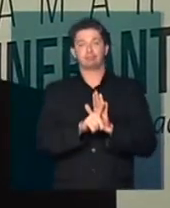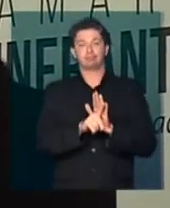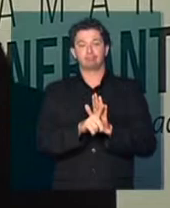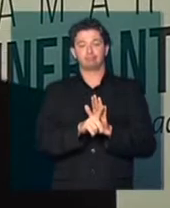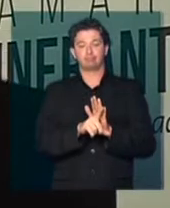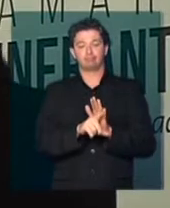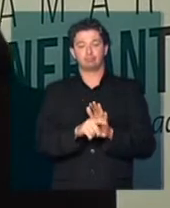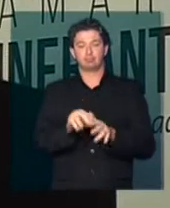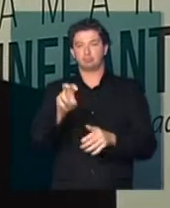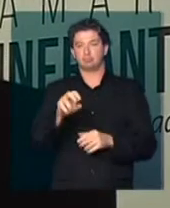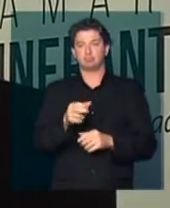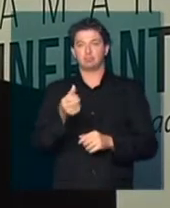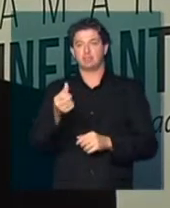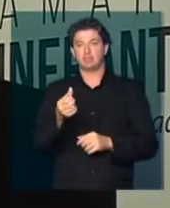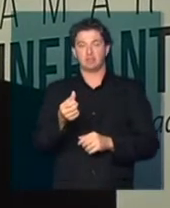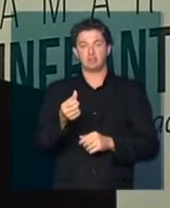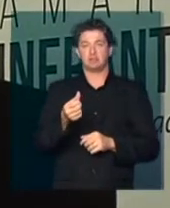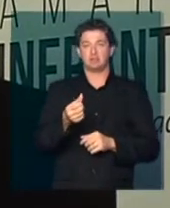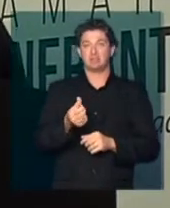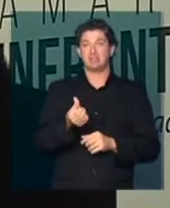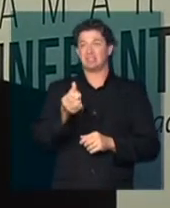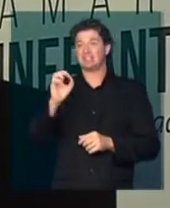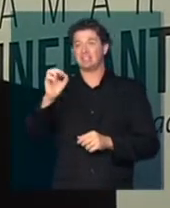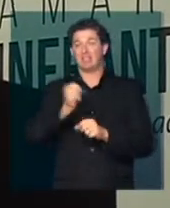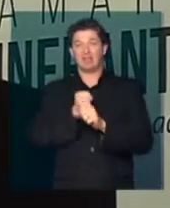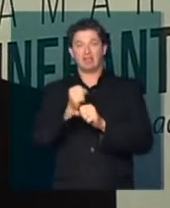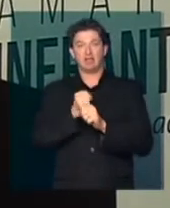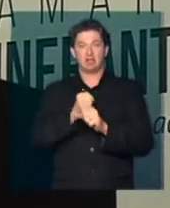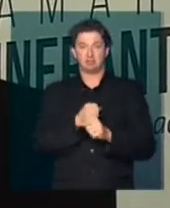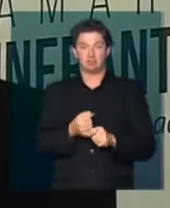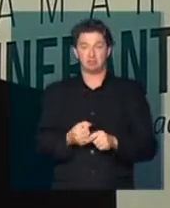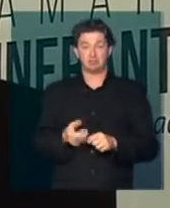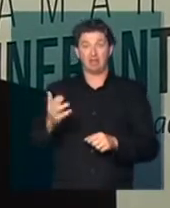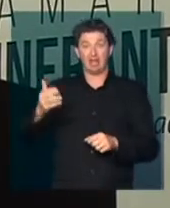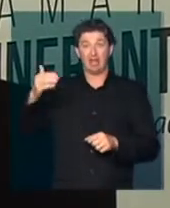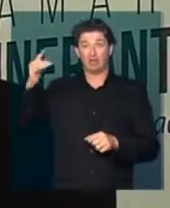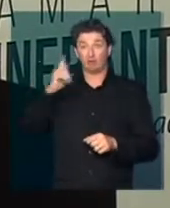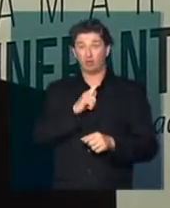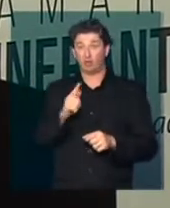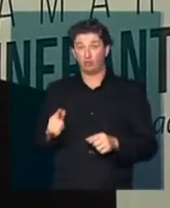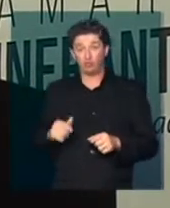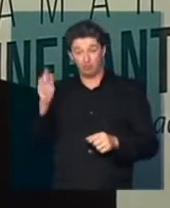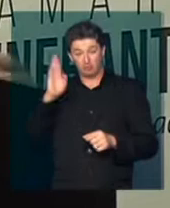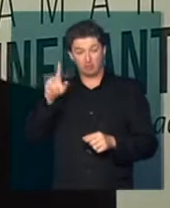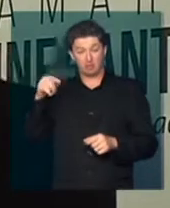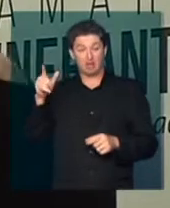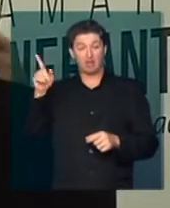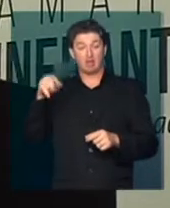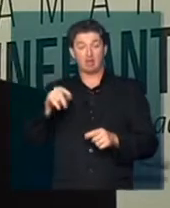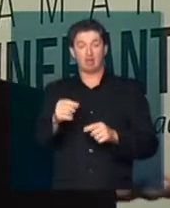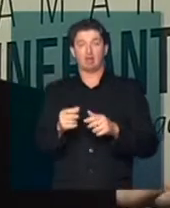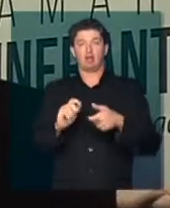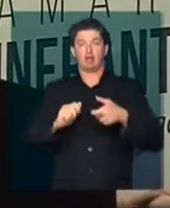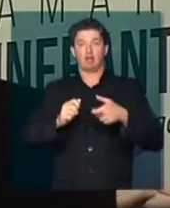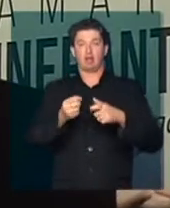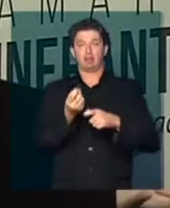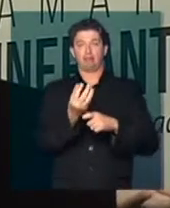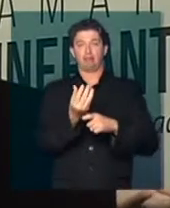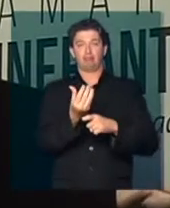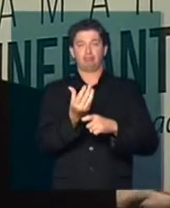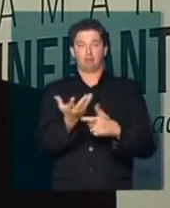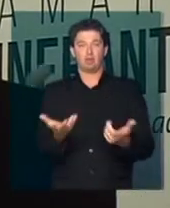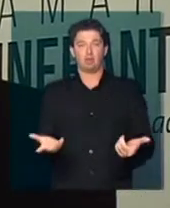têm 5, 6 décadas feitas quando esse país ainda era iluminado pelas lamparinas ou pelos